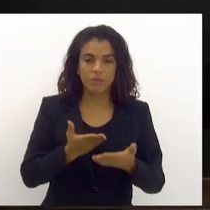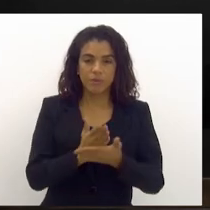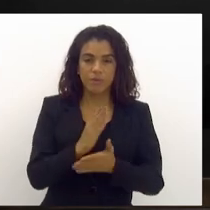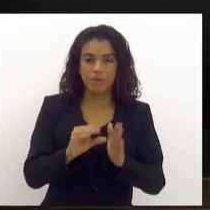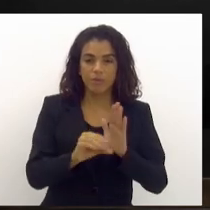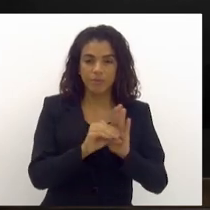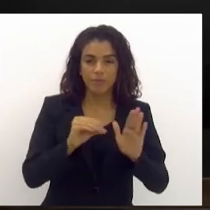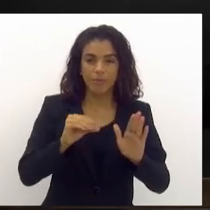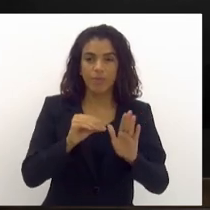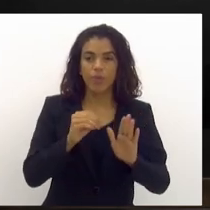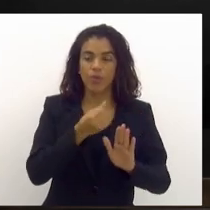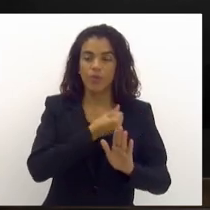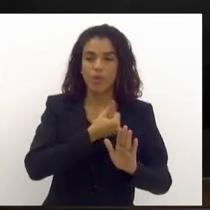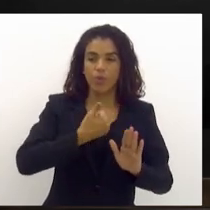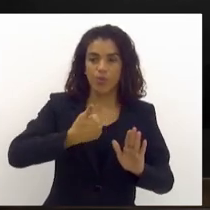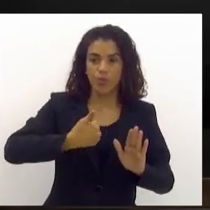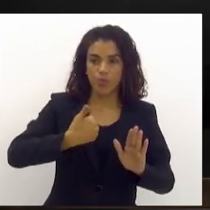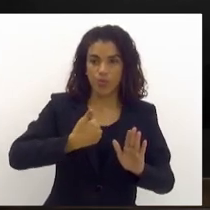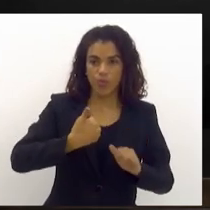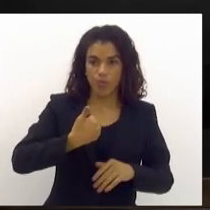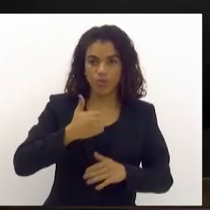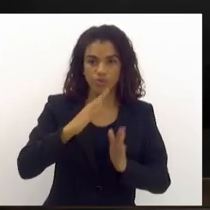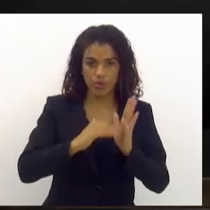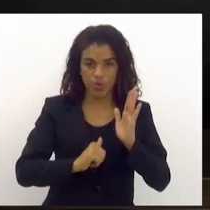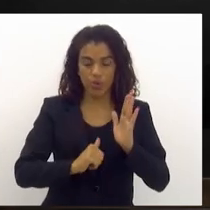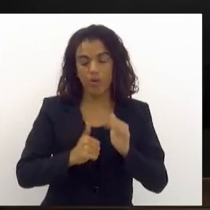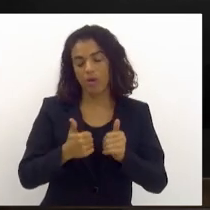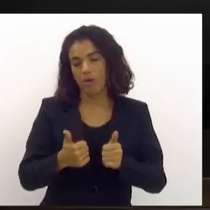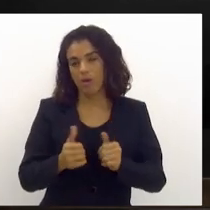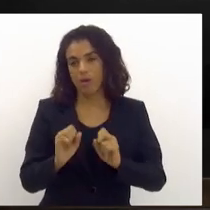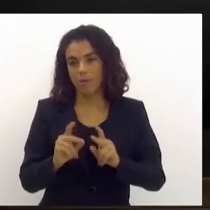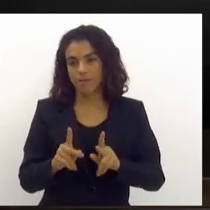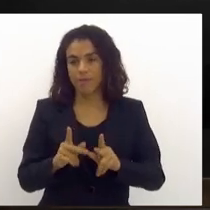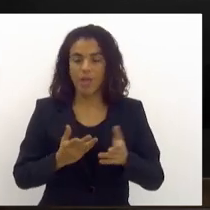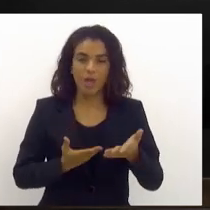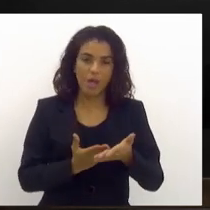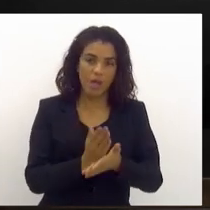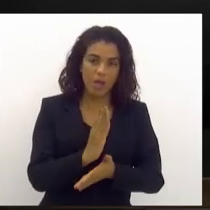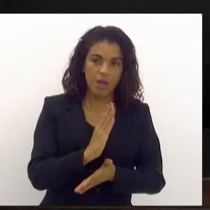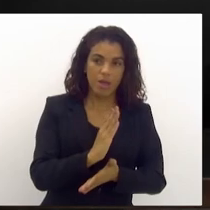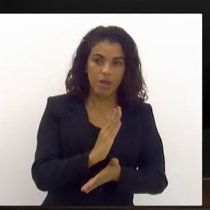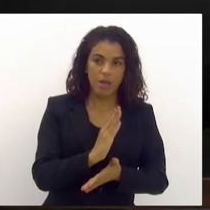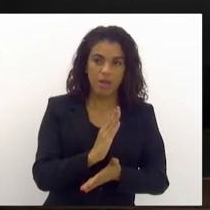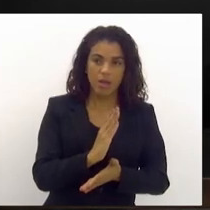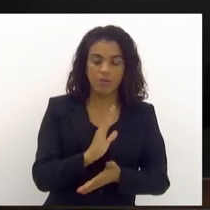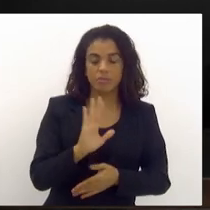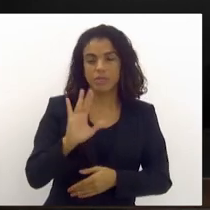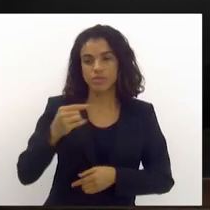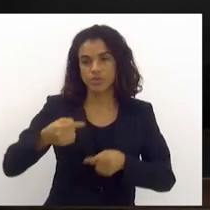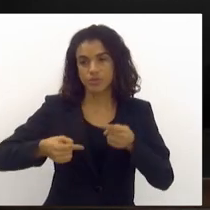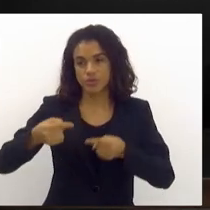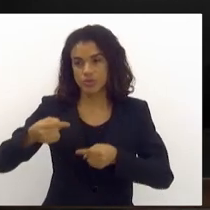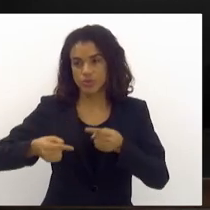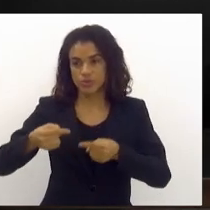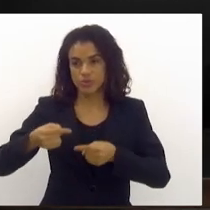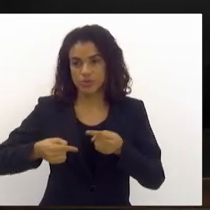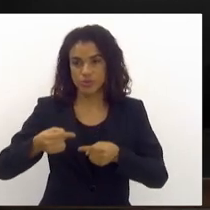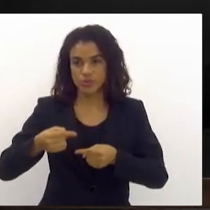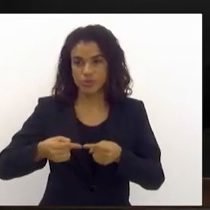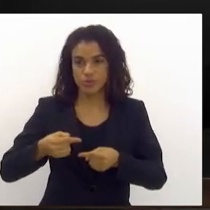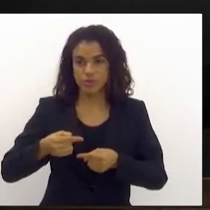emenda modificativa número 1. Retirou? Então, aprovado. Discutir, presidente. Vai